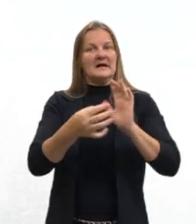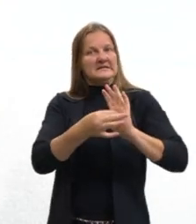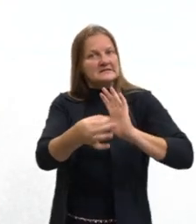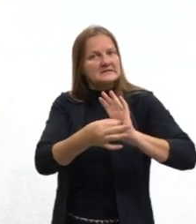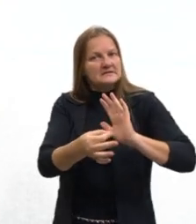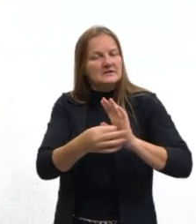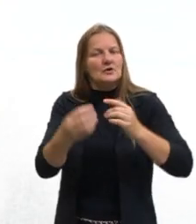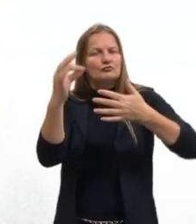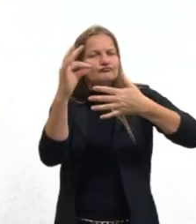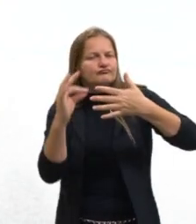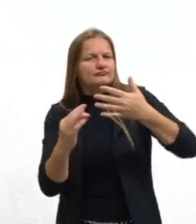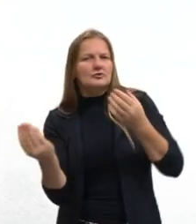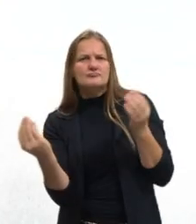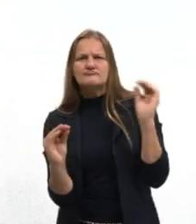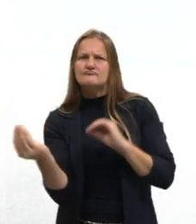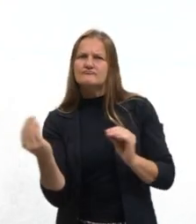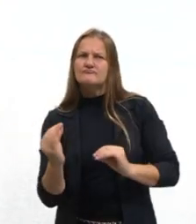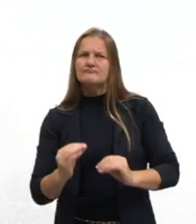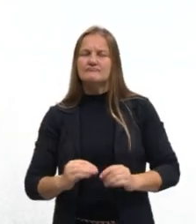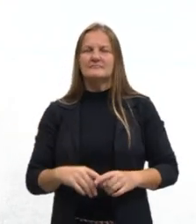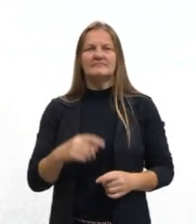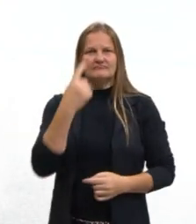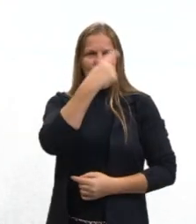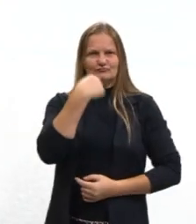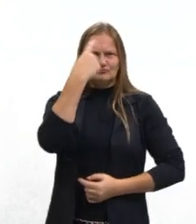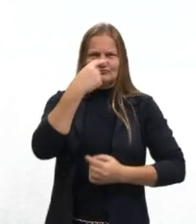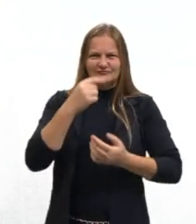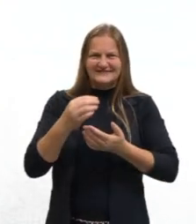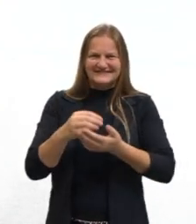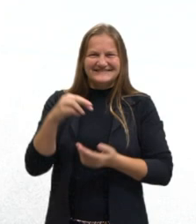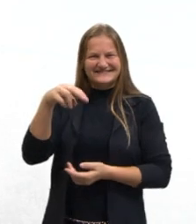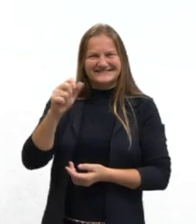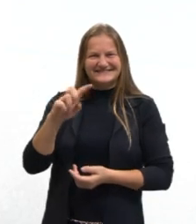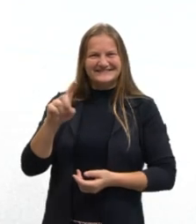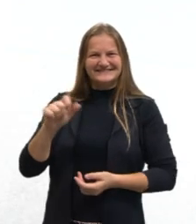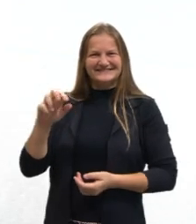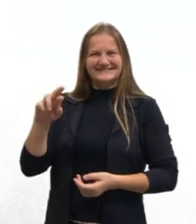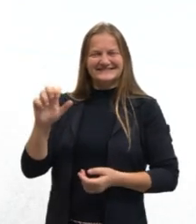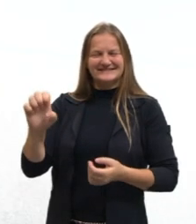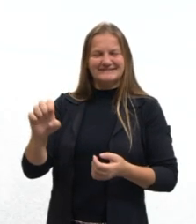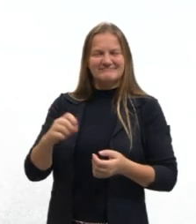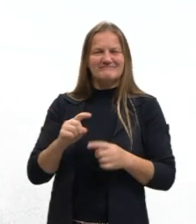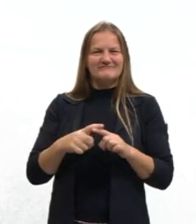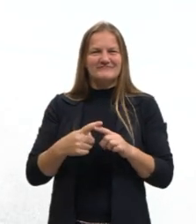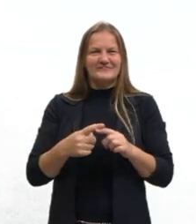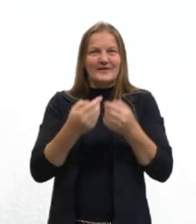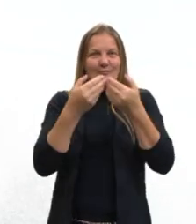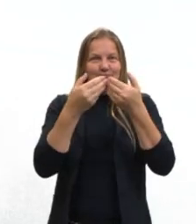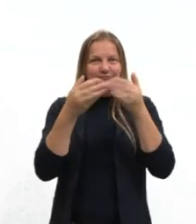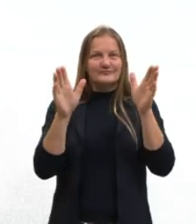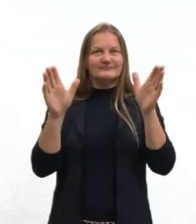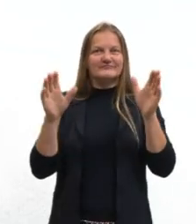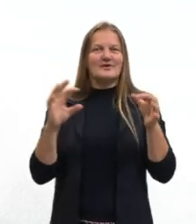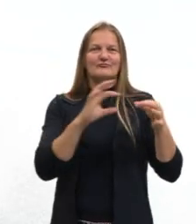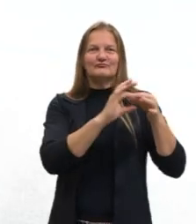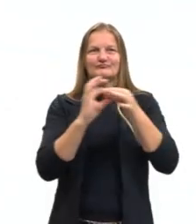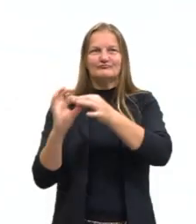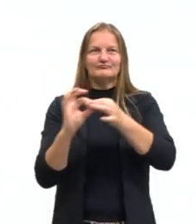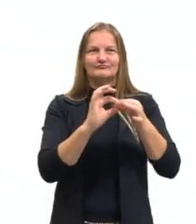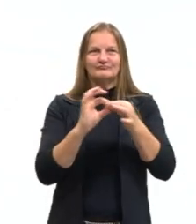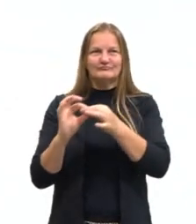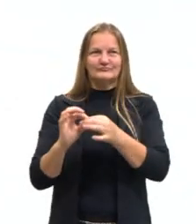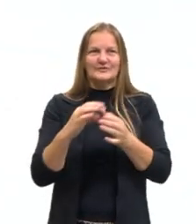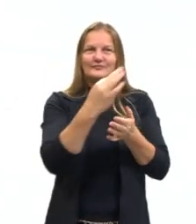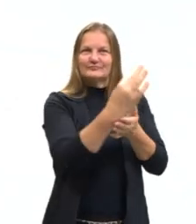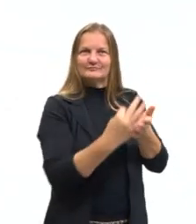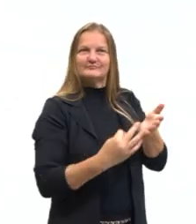detalhes Então para que eu não fique mais com a cara do meme da Nazaré eu vou aprender os conectores